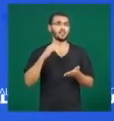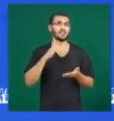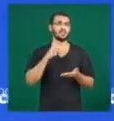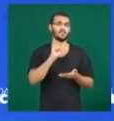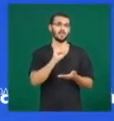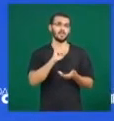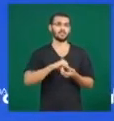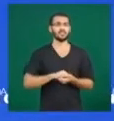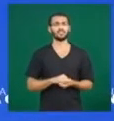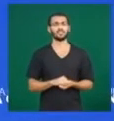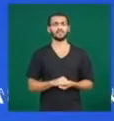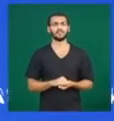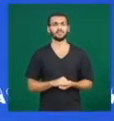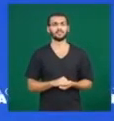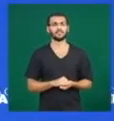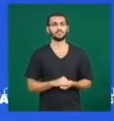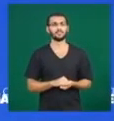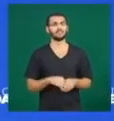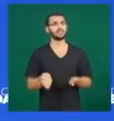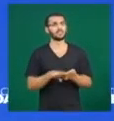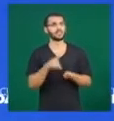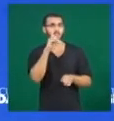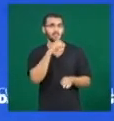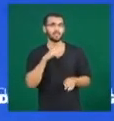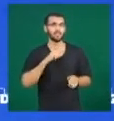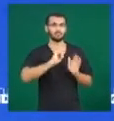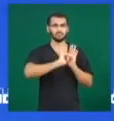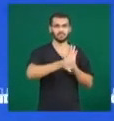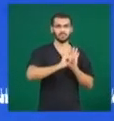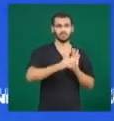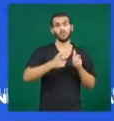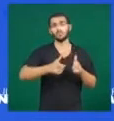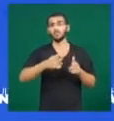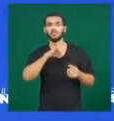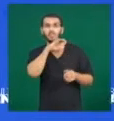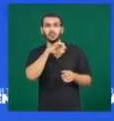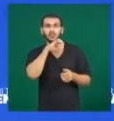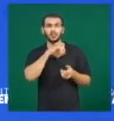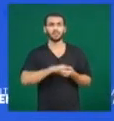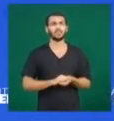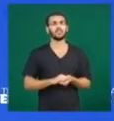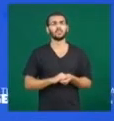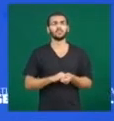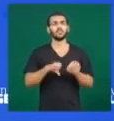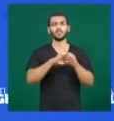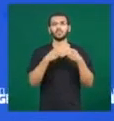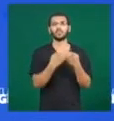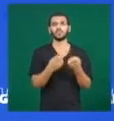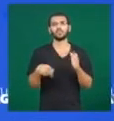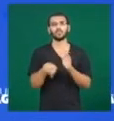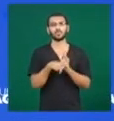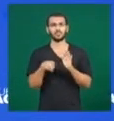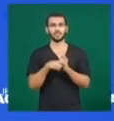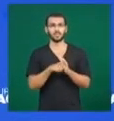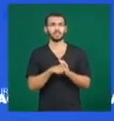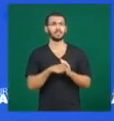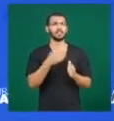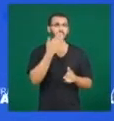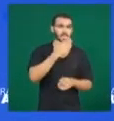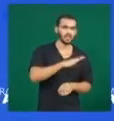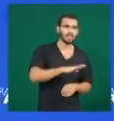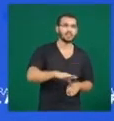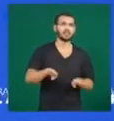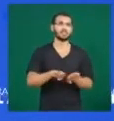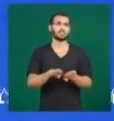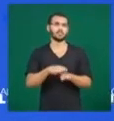tarde. Ainda no domingo, tem contação de histórias no Parque do Sabiá. O evento é para toda criançada e adultos. Vale aproveitar